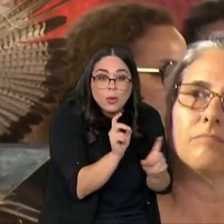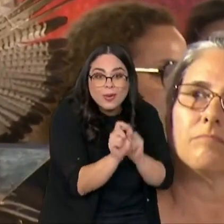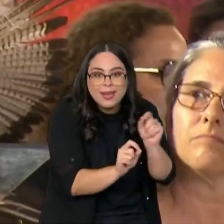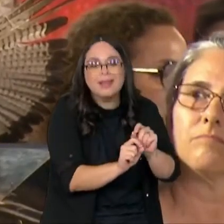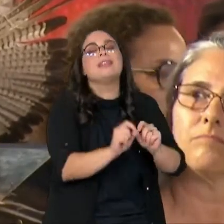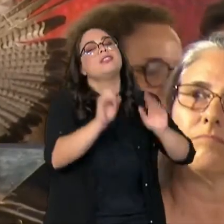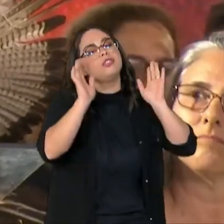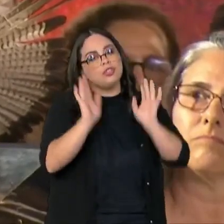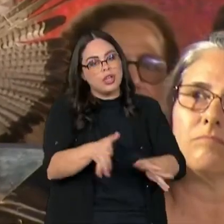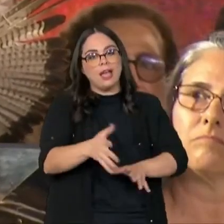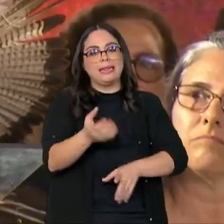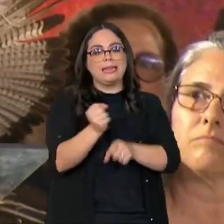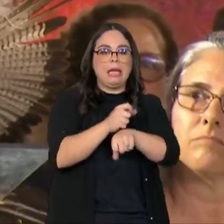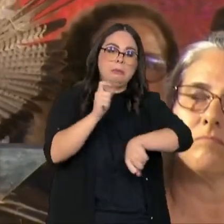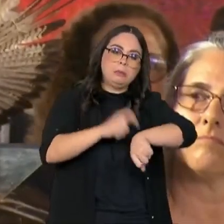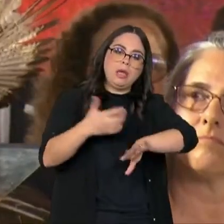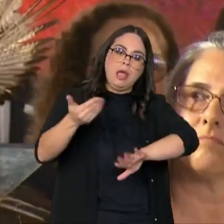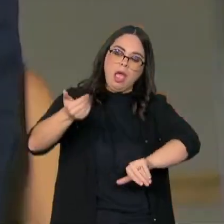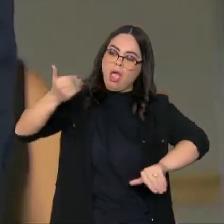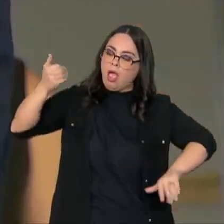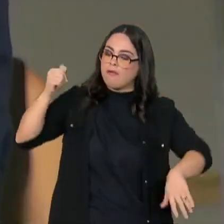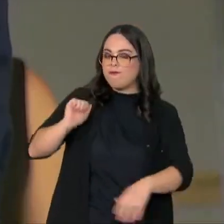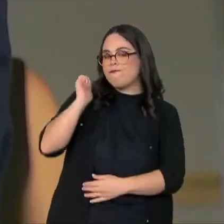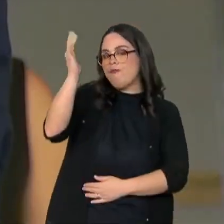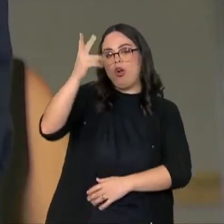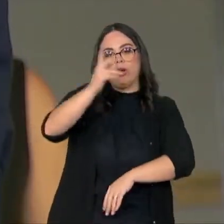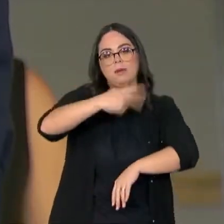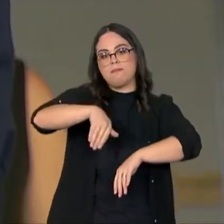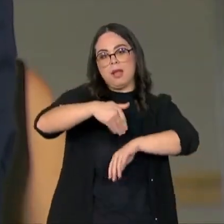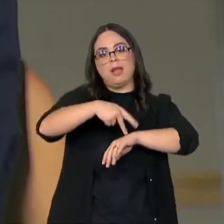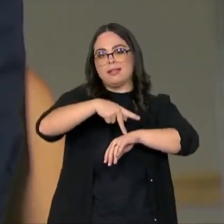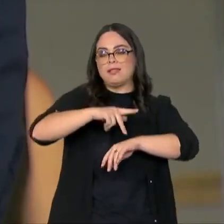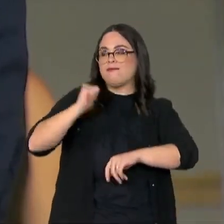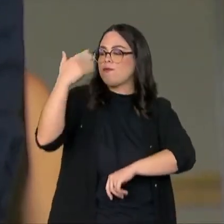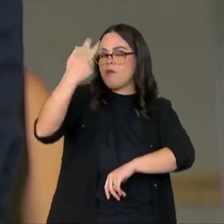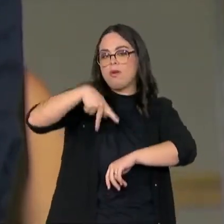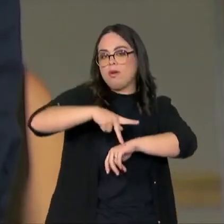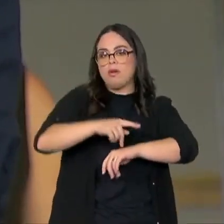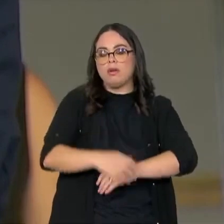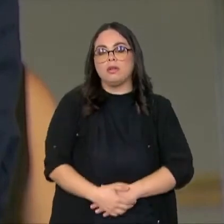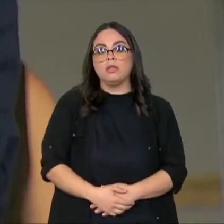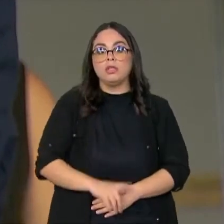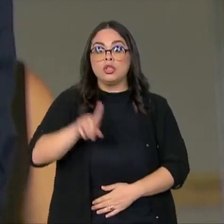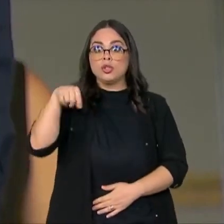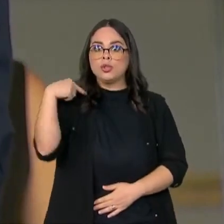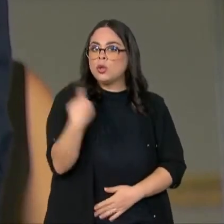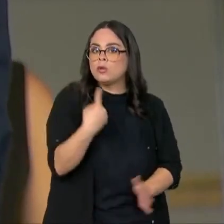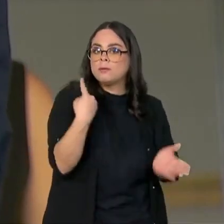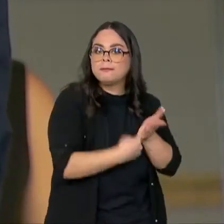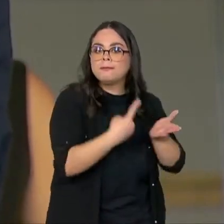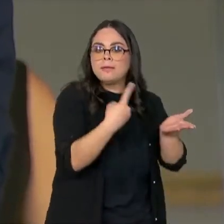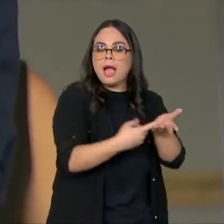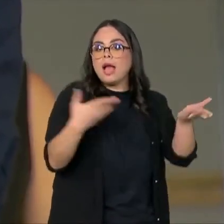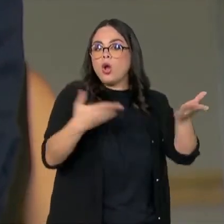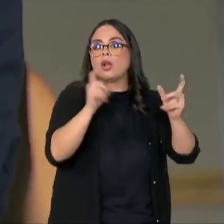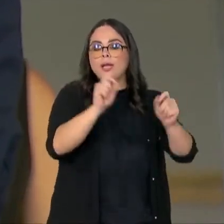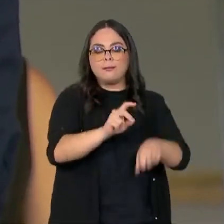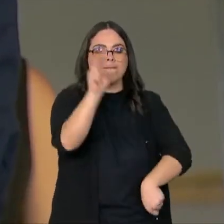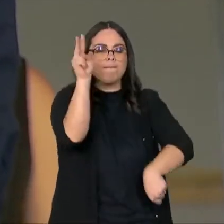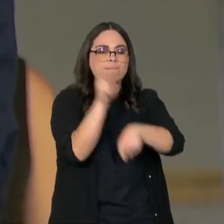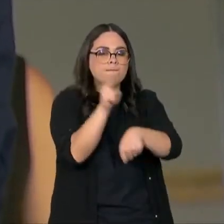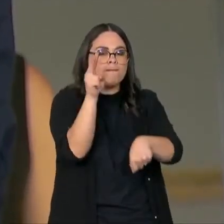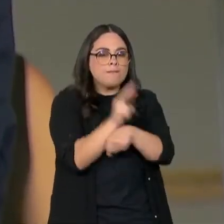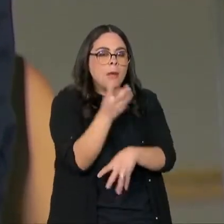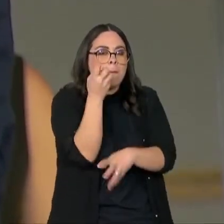depois de tanto tempo fora do Brasil, no estrangeiro. É o nosso compromisso cuidar da